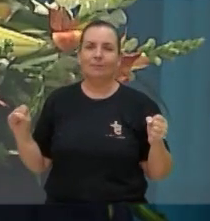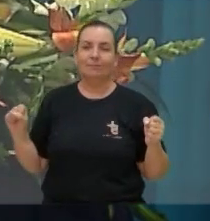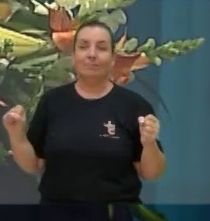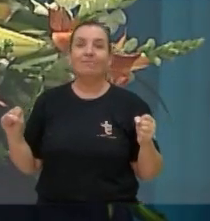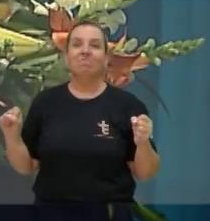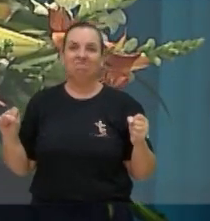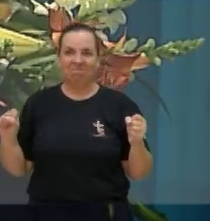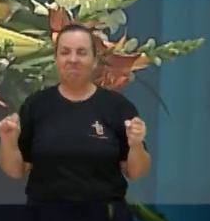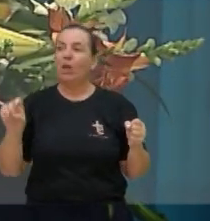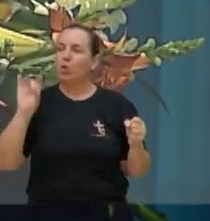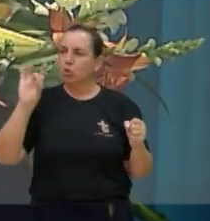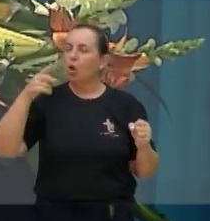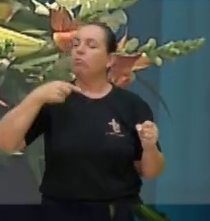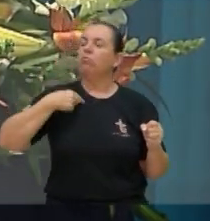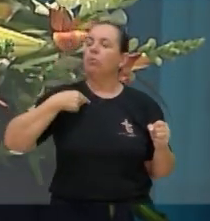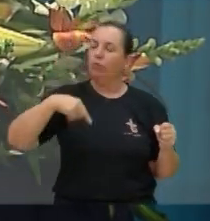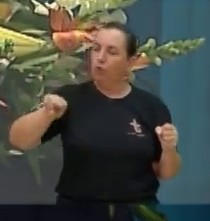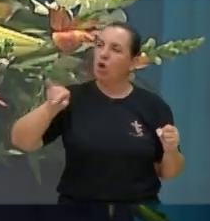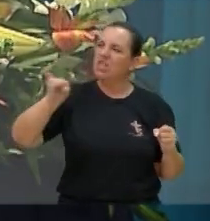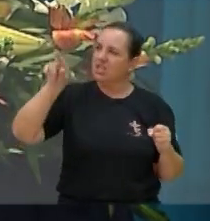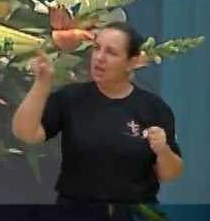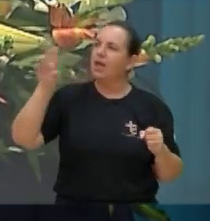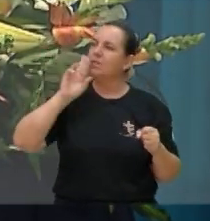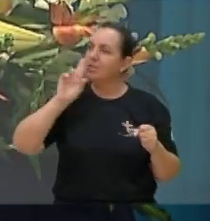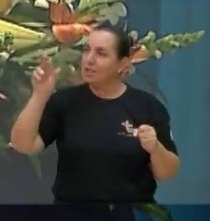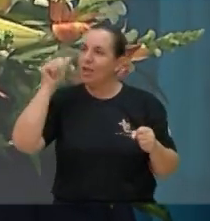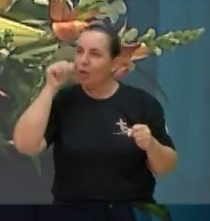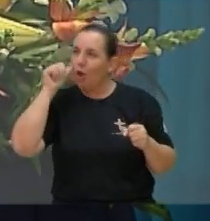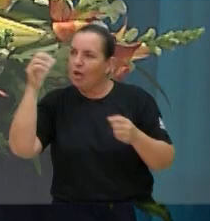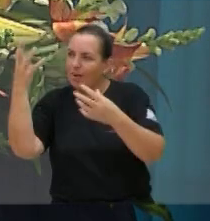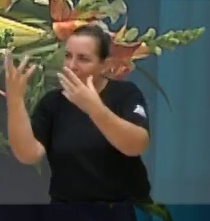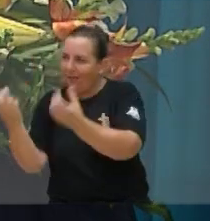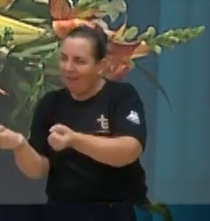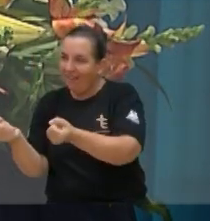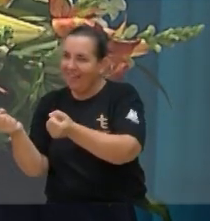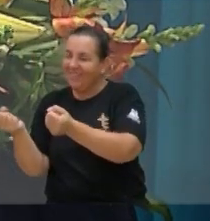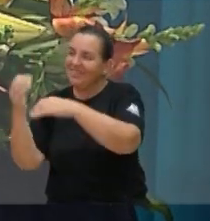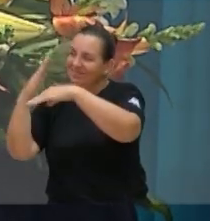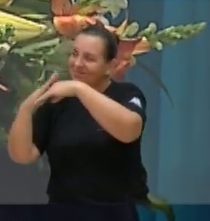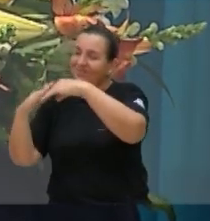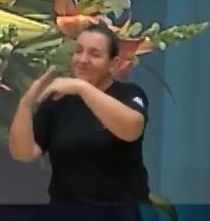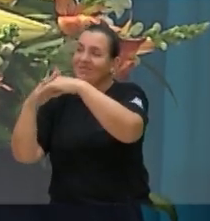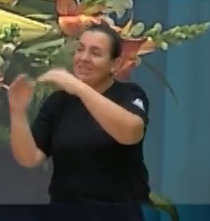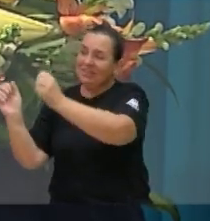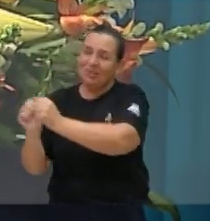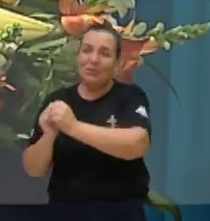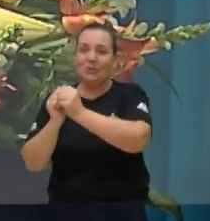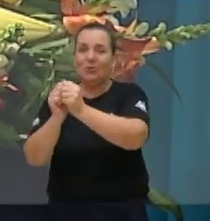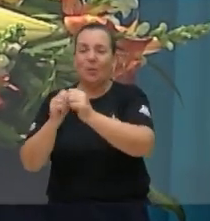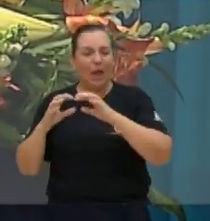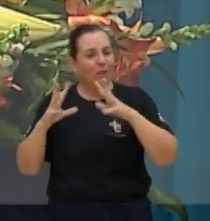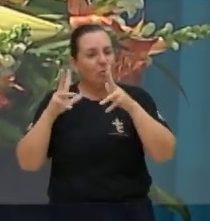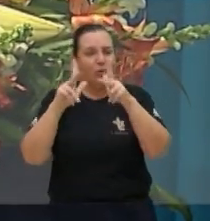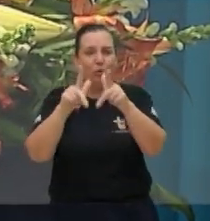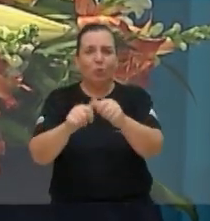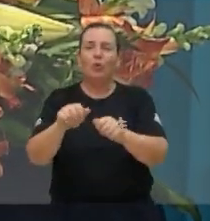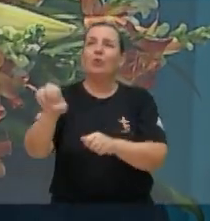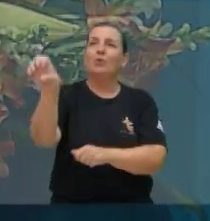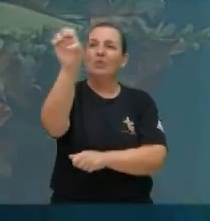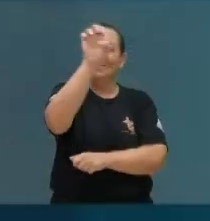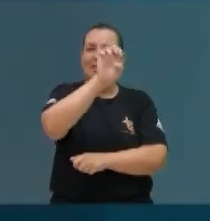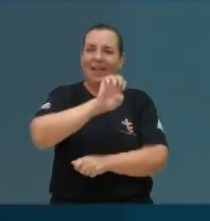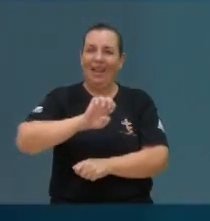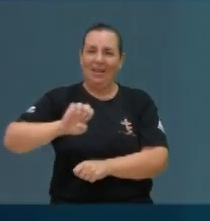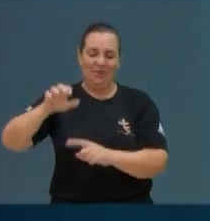Eu só vou se a Senhora me acolher lá e for comigo por todo o estado do